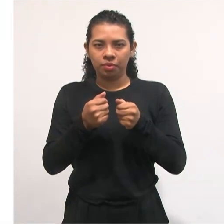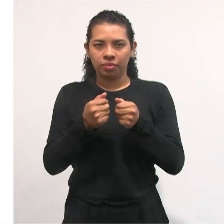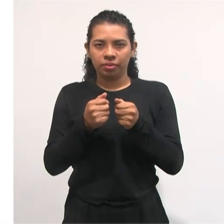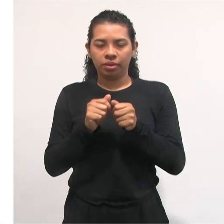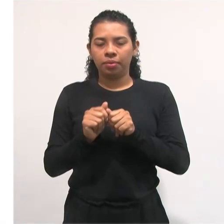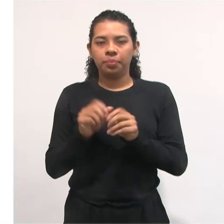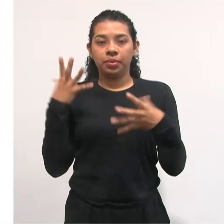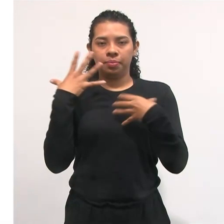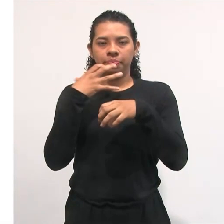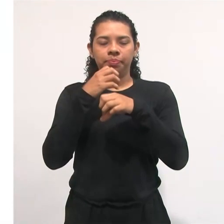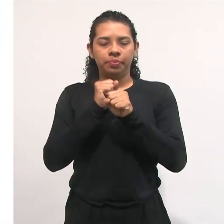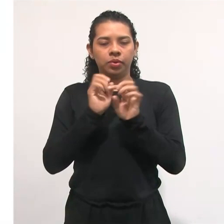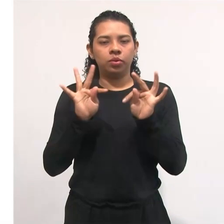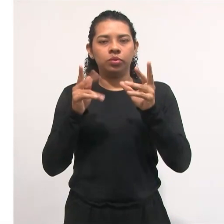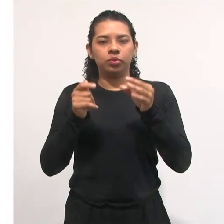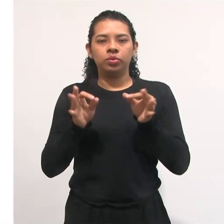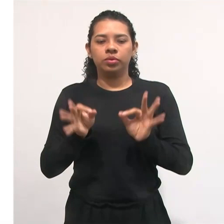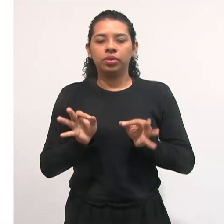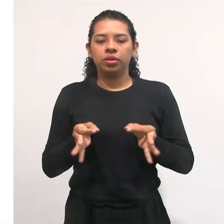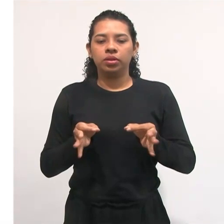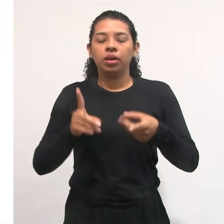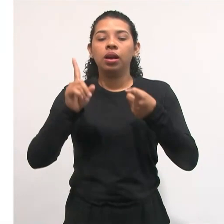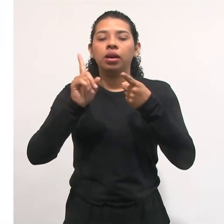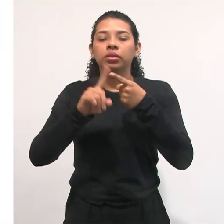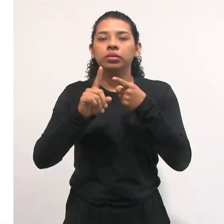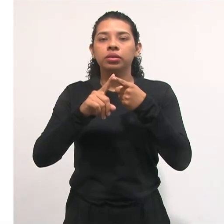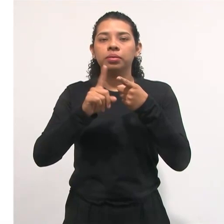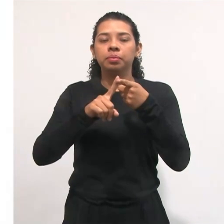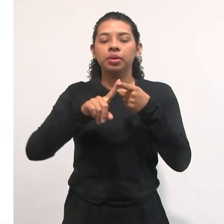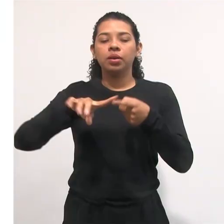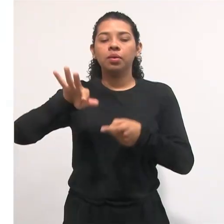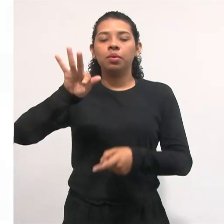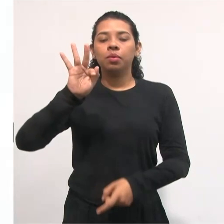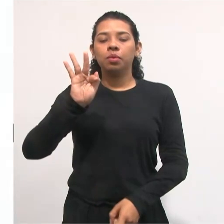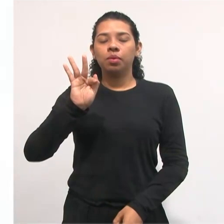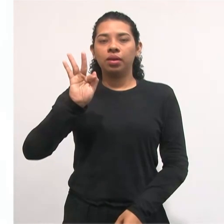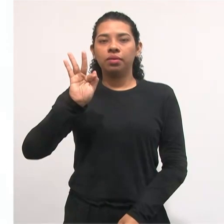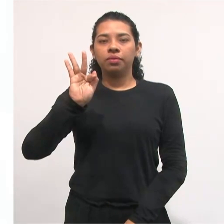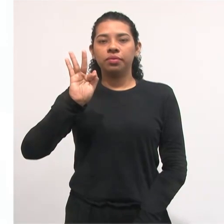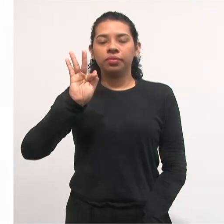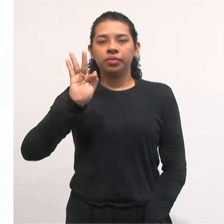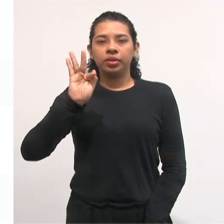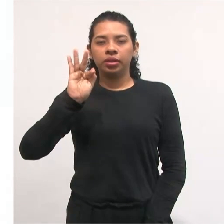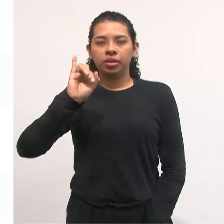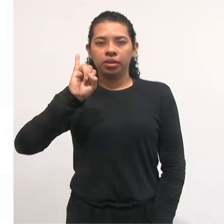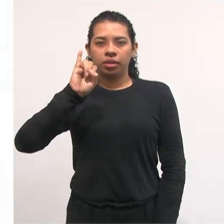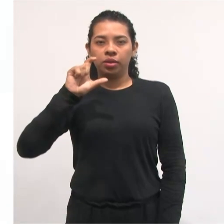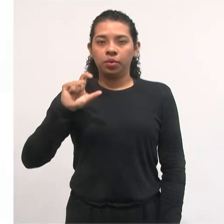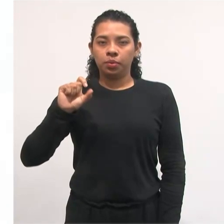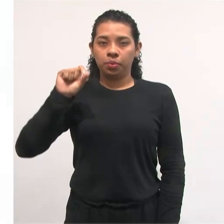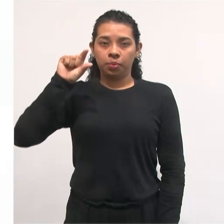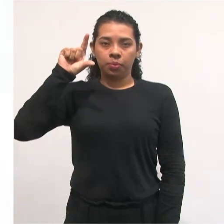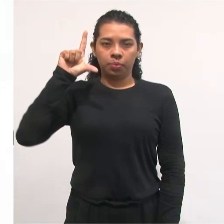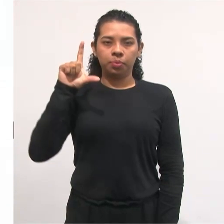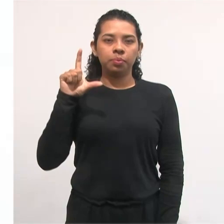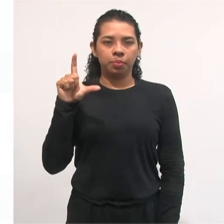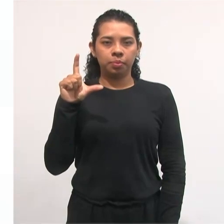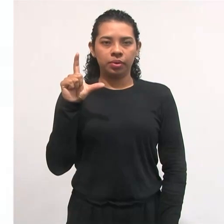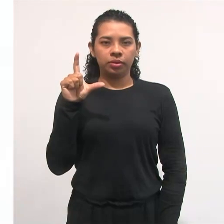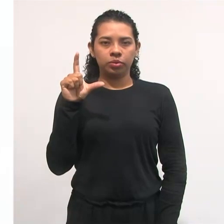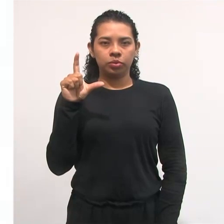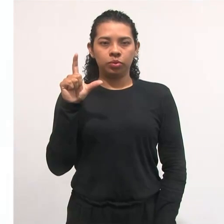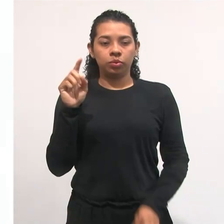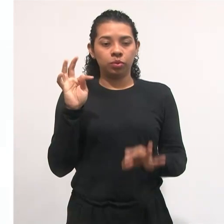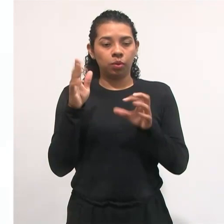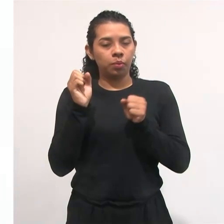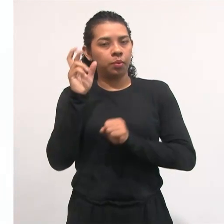frequência relativa. Ok? E o F maiúsculo é a nossa frequência acumulada, o FI, o F maiúsculo. Olha